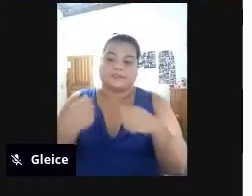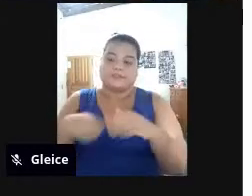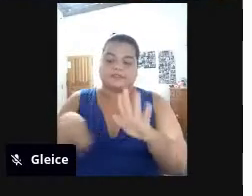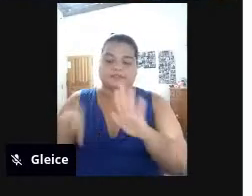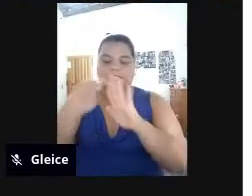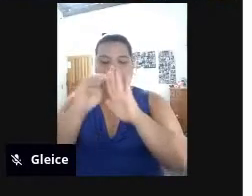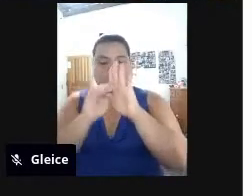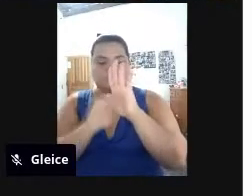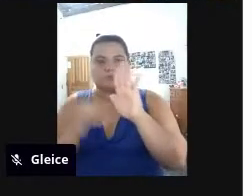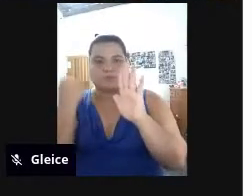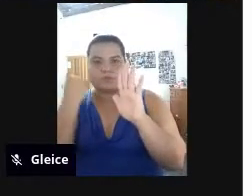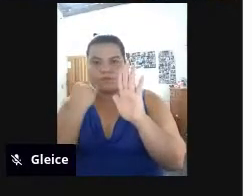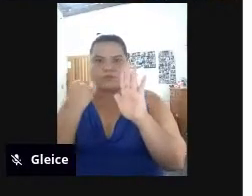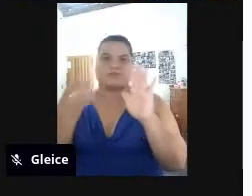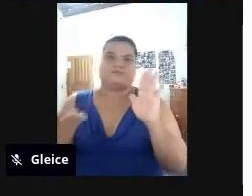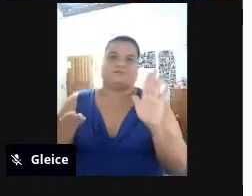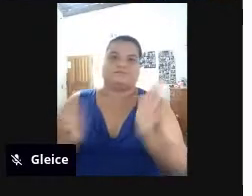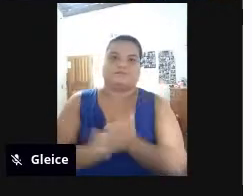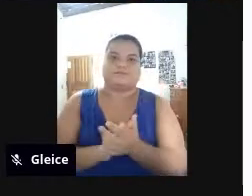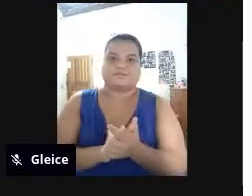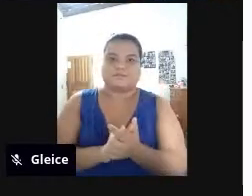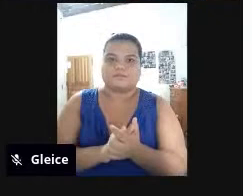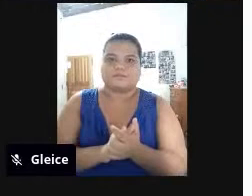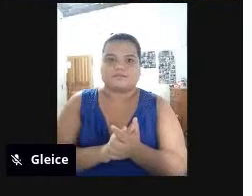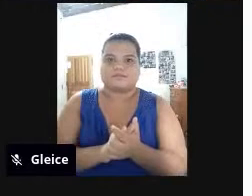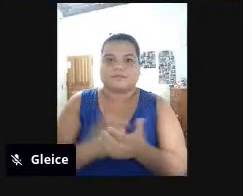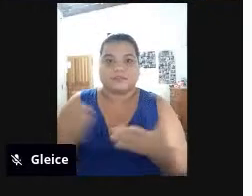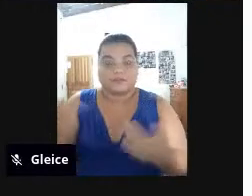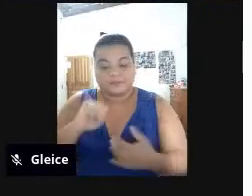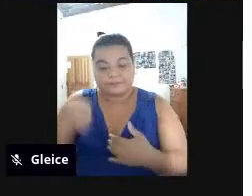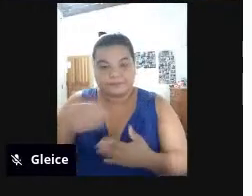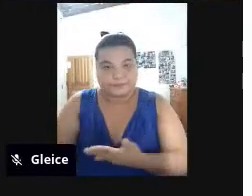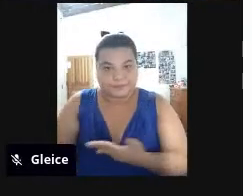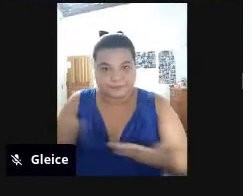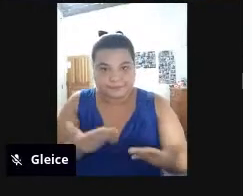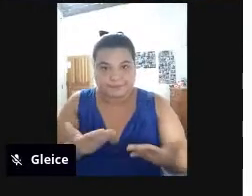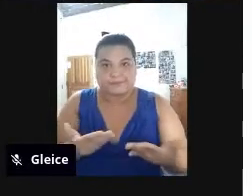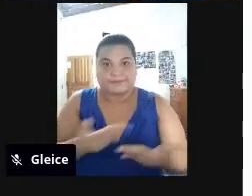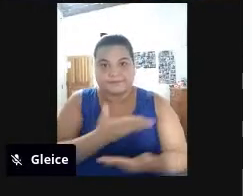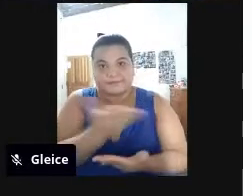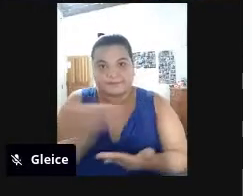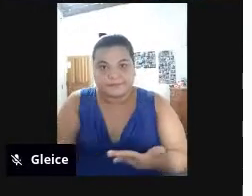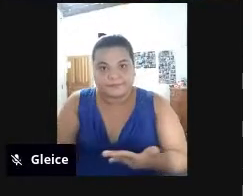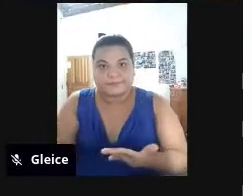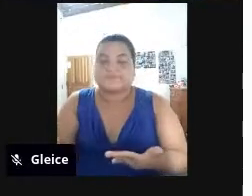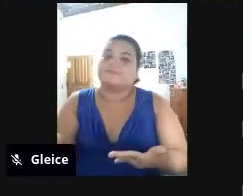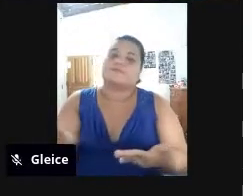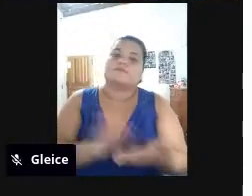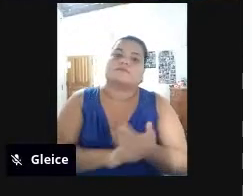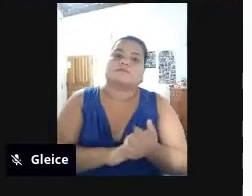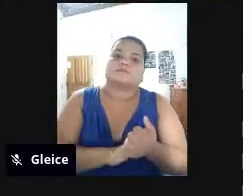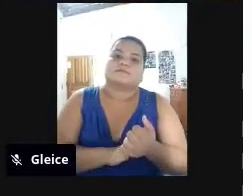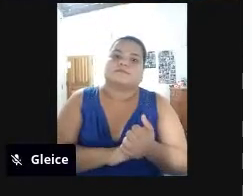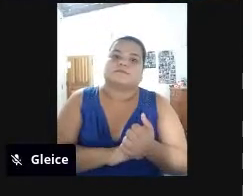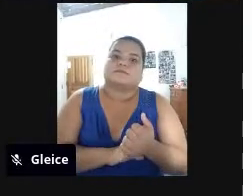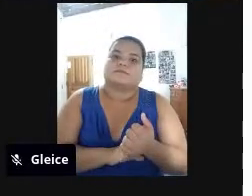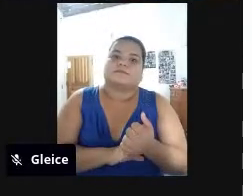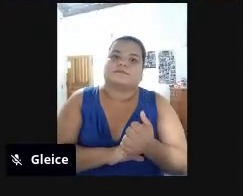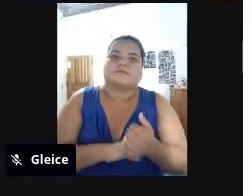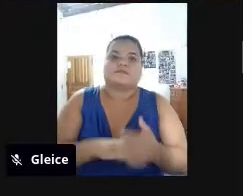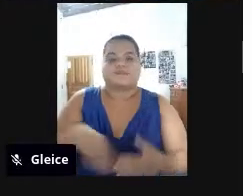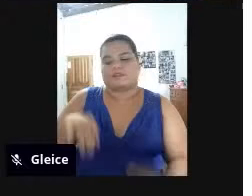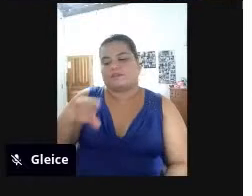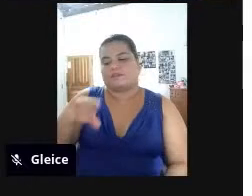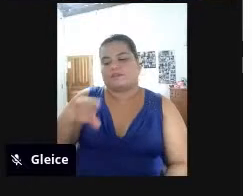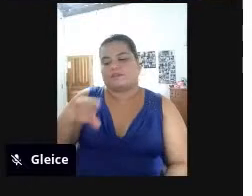diversificados. Aproveito o momento para fazer um convite para vocês, para me seguir no Instagram, então HL